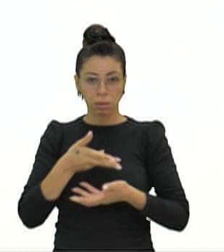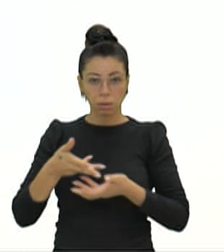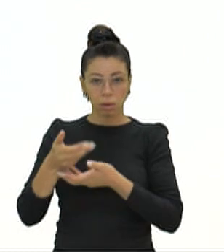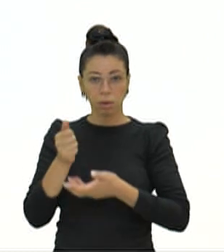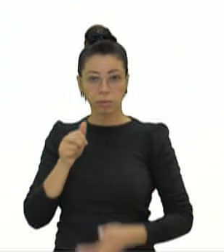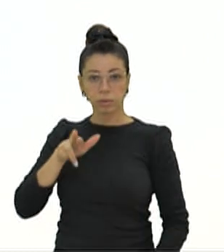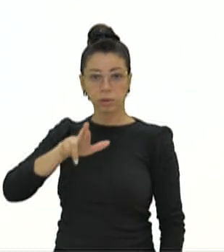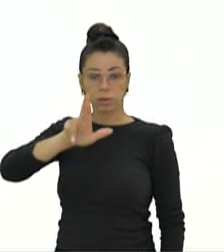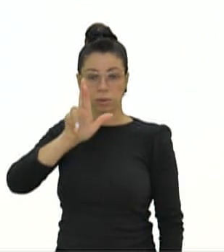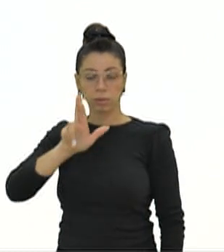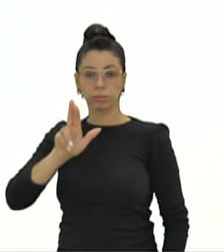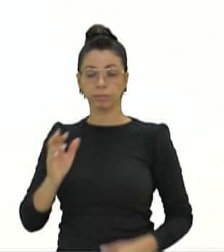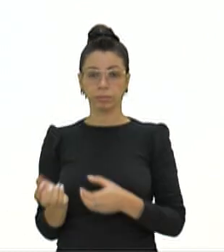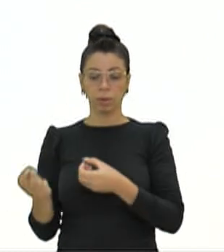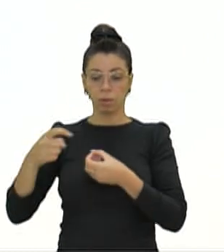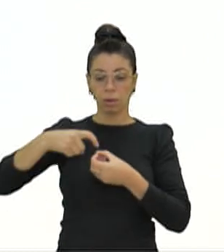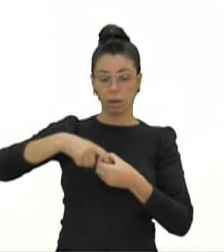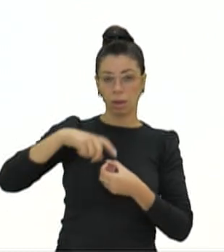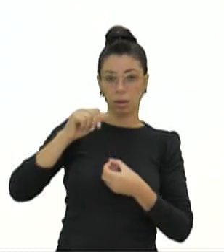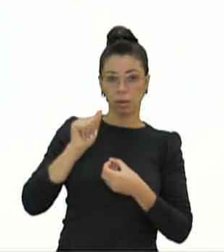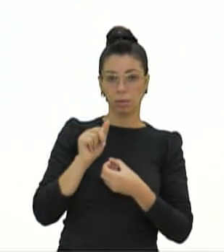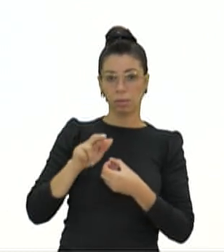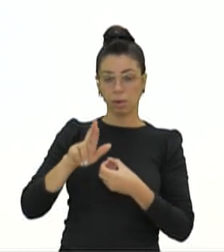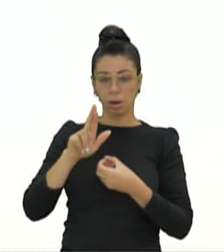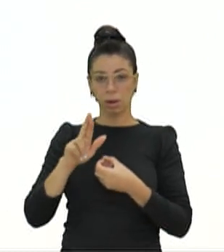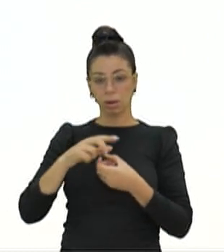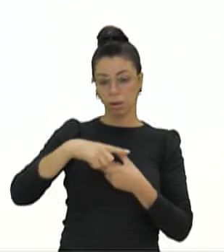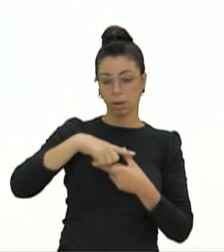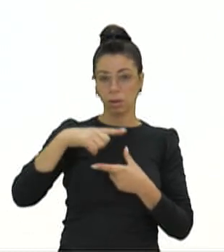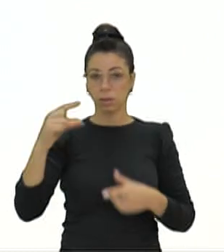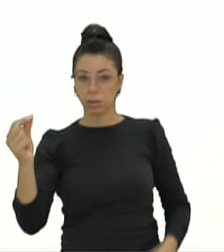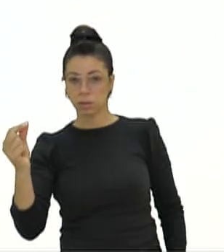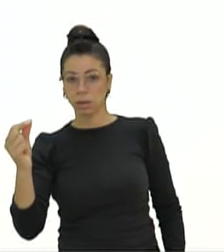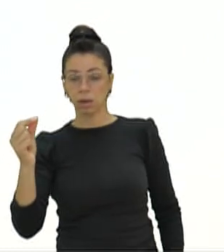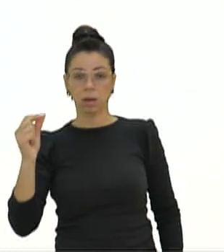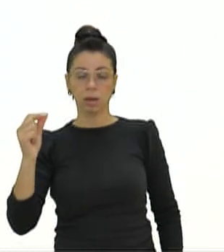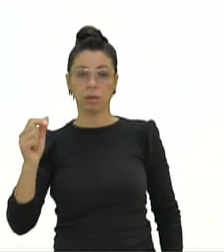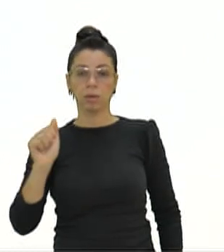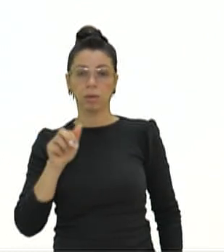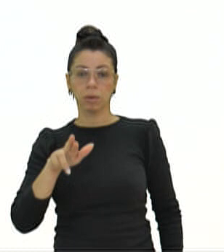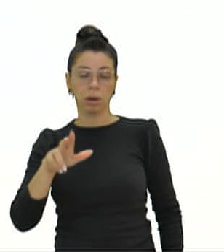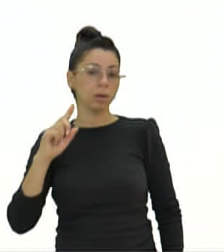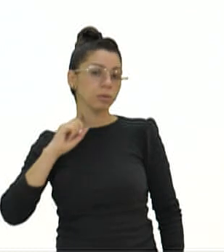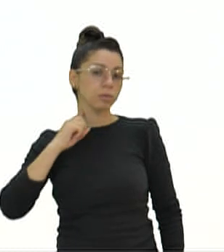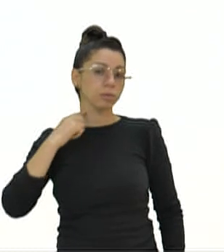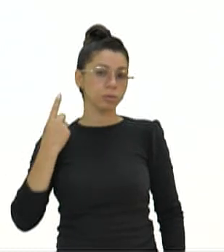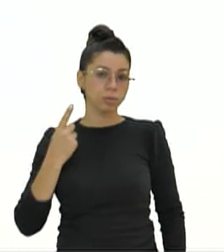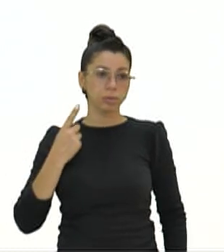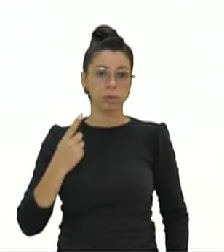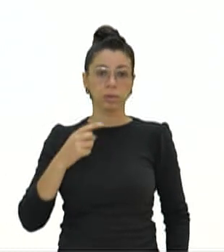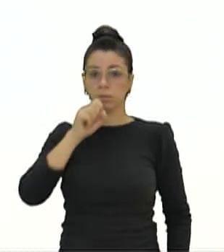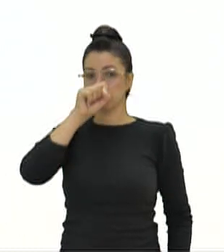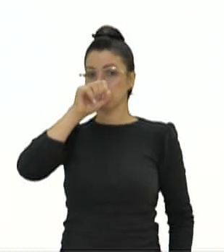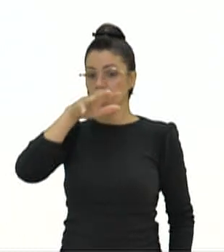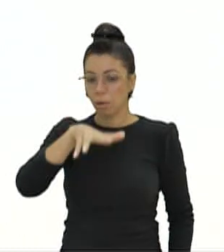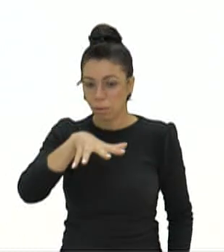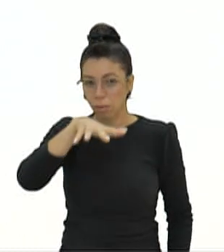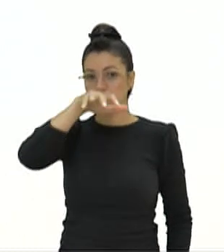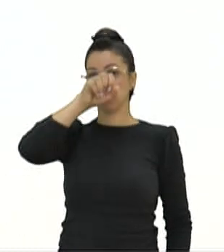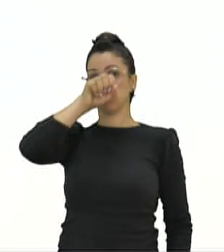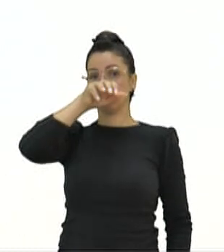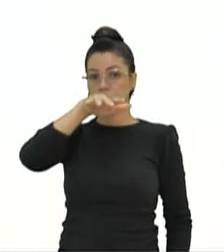acontecem, onde entra o oxigênio e sai, né, o gás carbônico que vai ser eliminado pela nossa